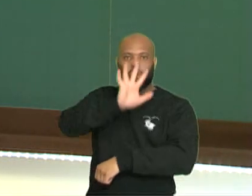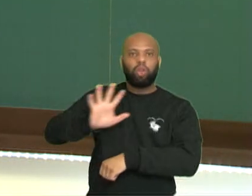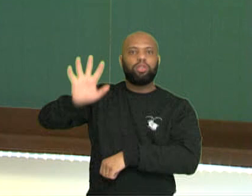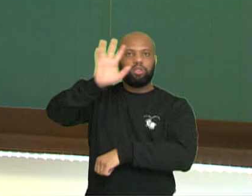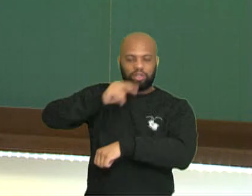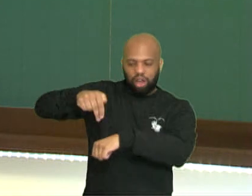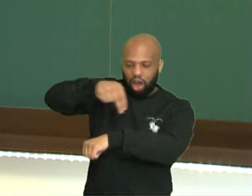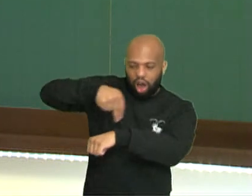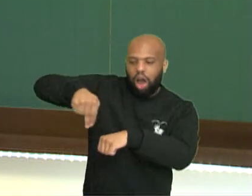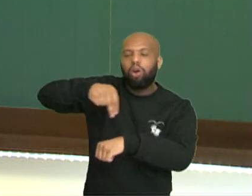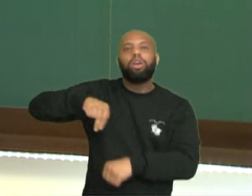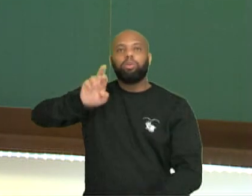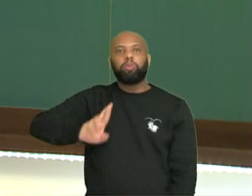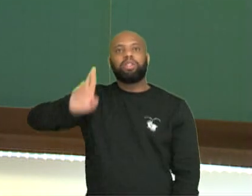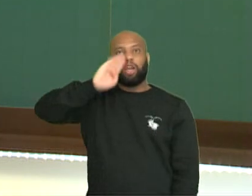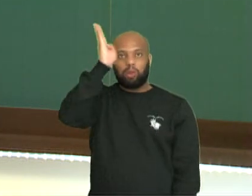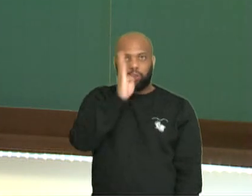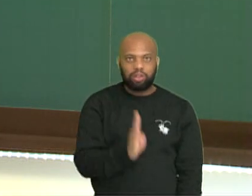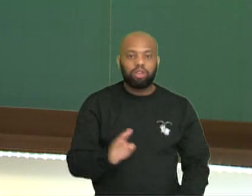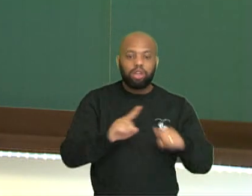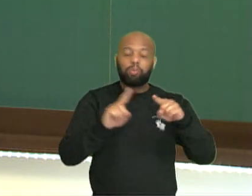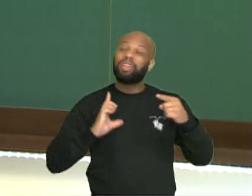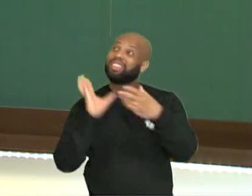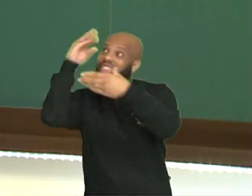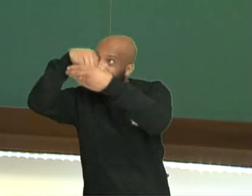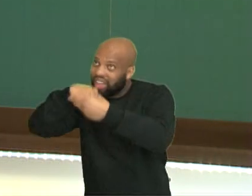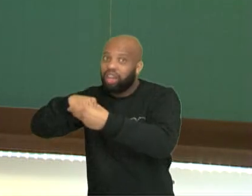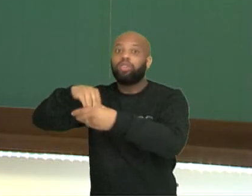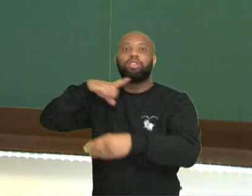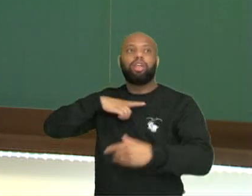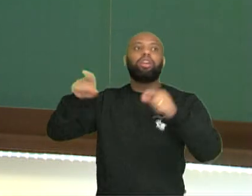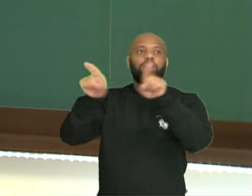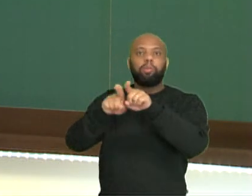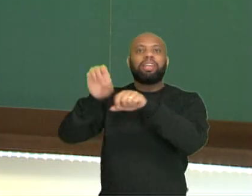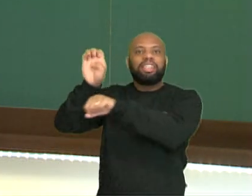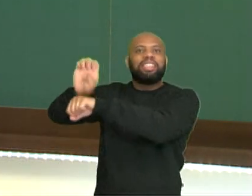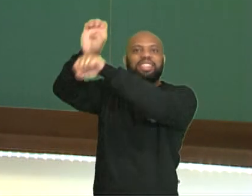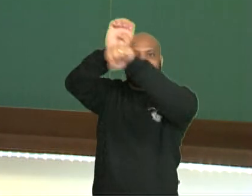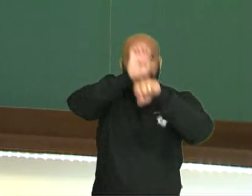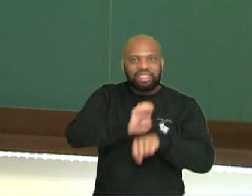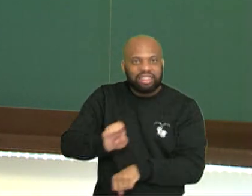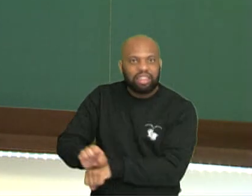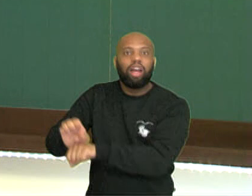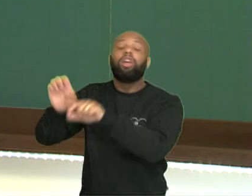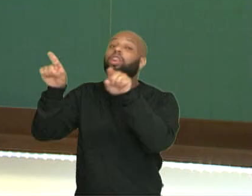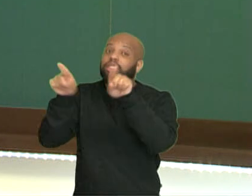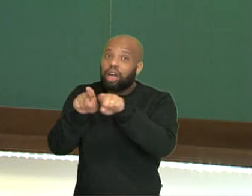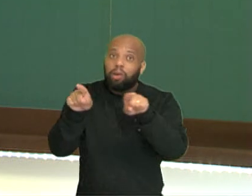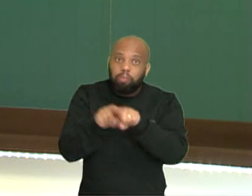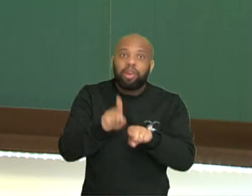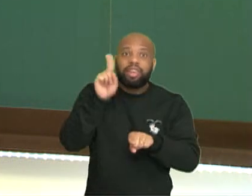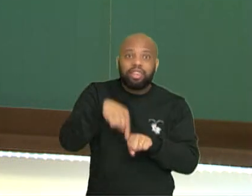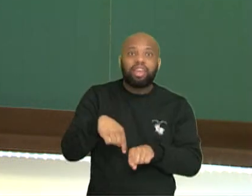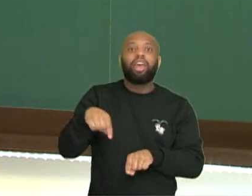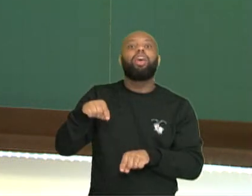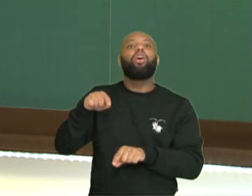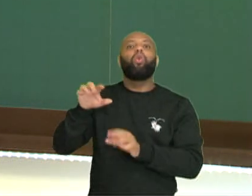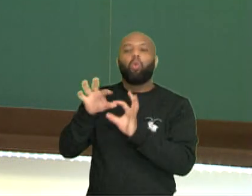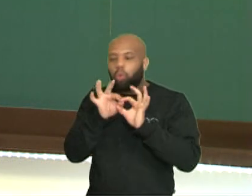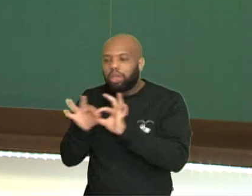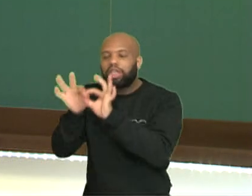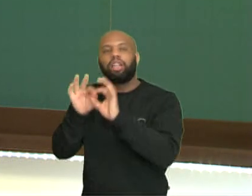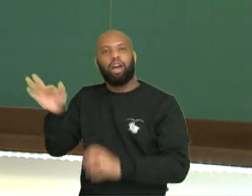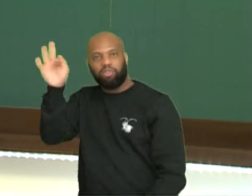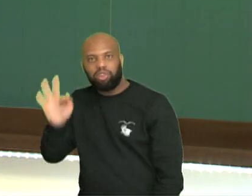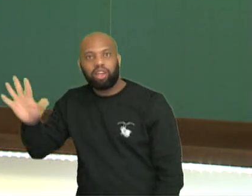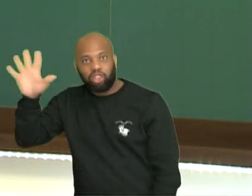mas internamente nós temos também unidades chamadas Estados, que também são unidades federativas, que